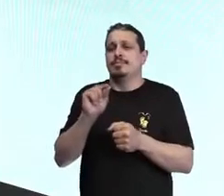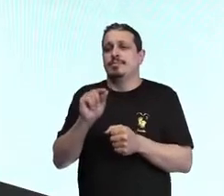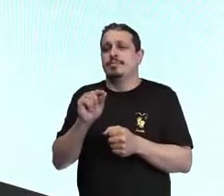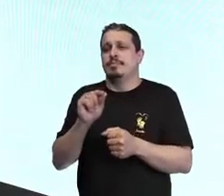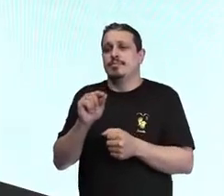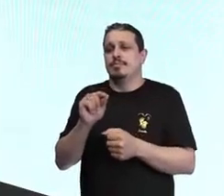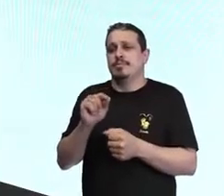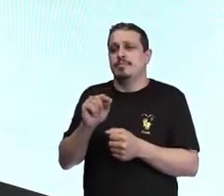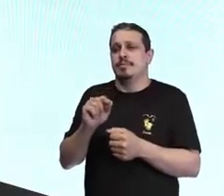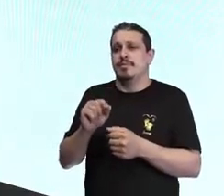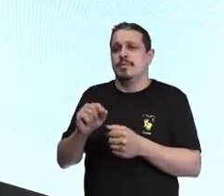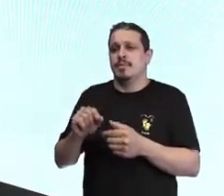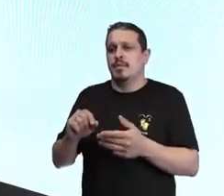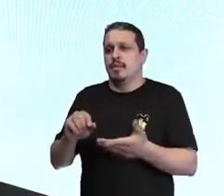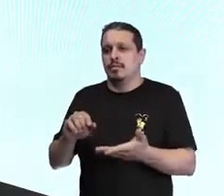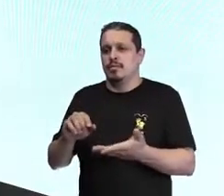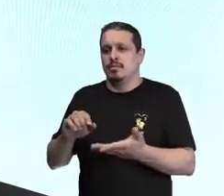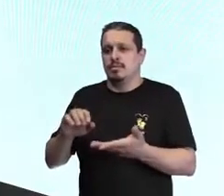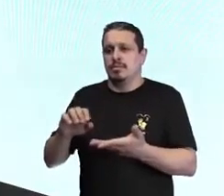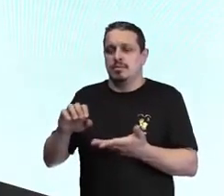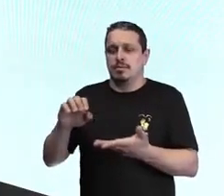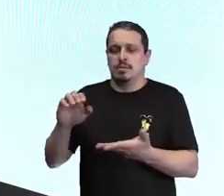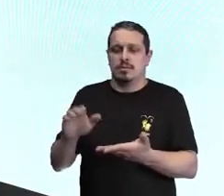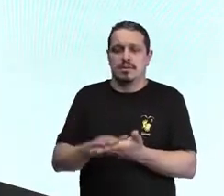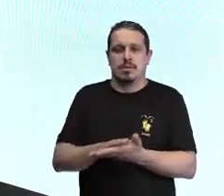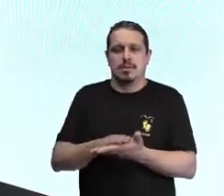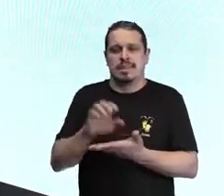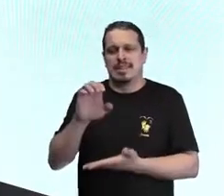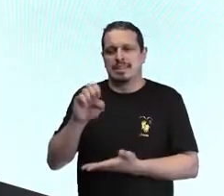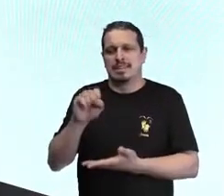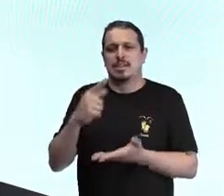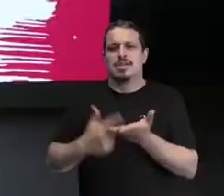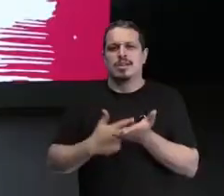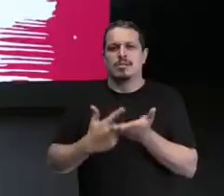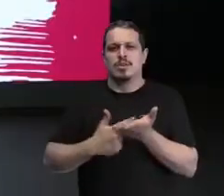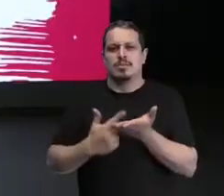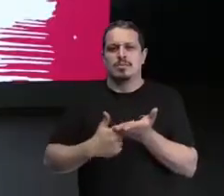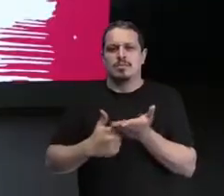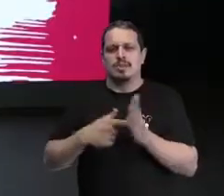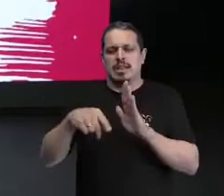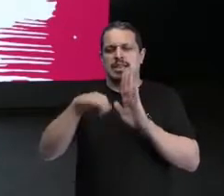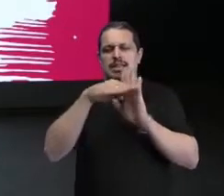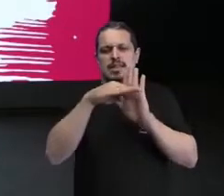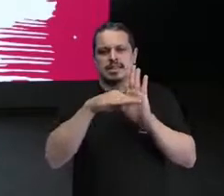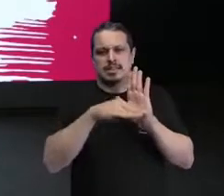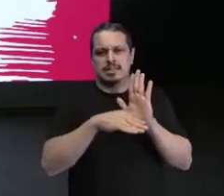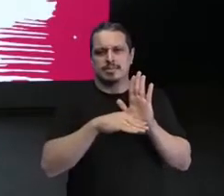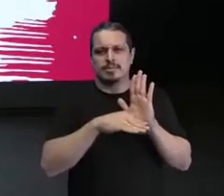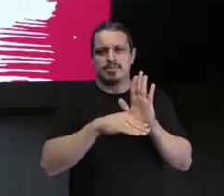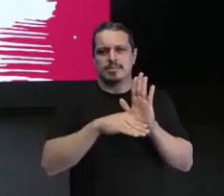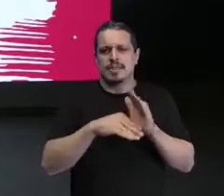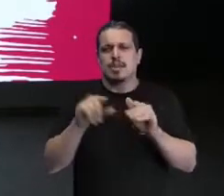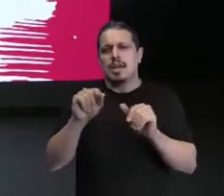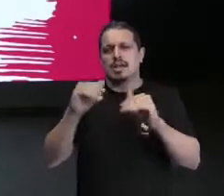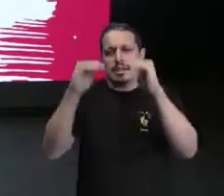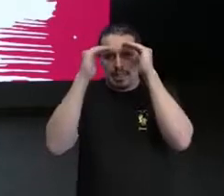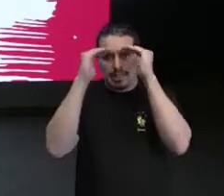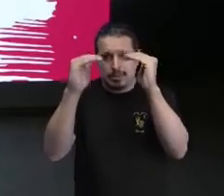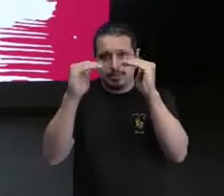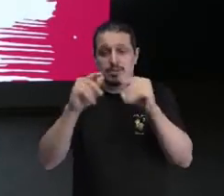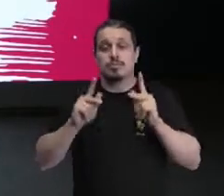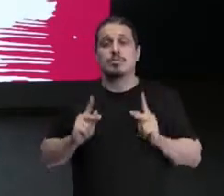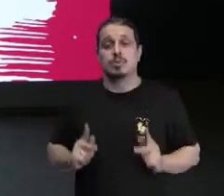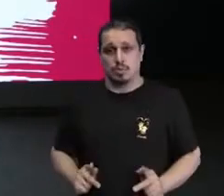têm os mesmos direitos? Então o que está acontecendo aqui? E foi aí que eu comecei a perceber que o simples